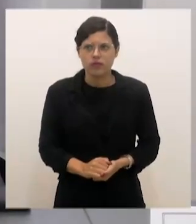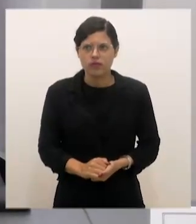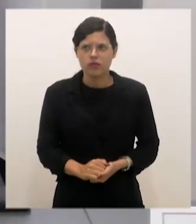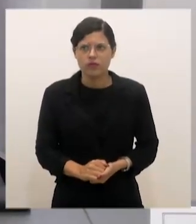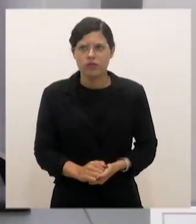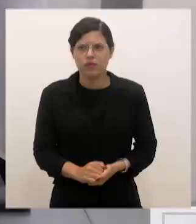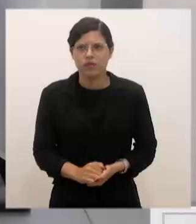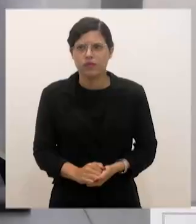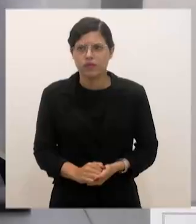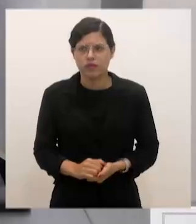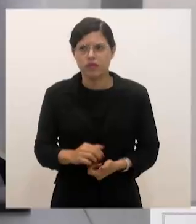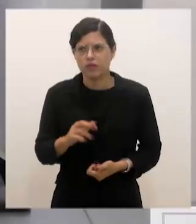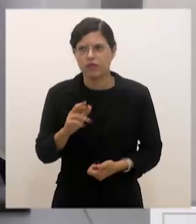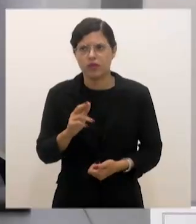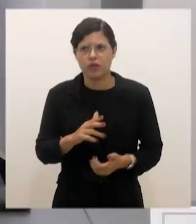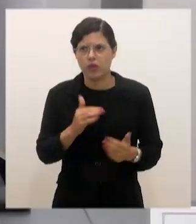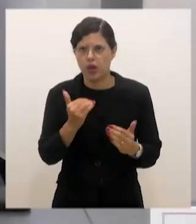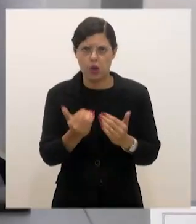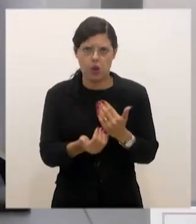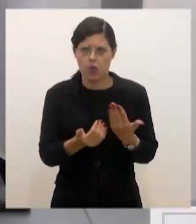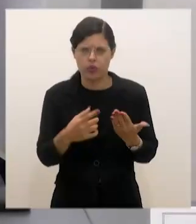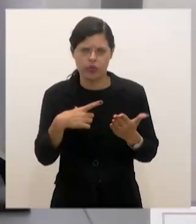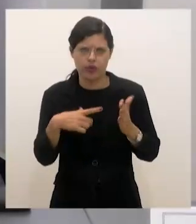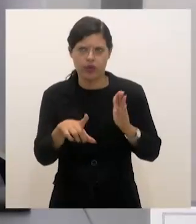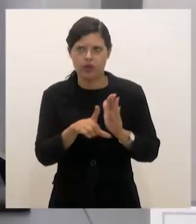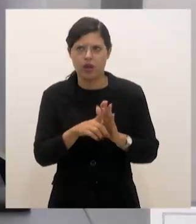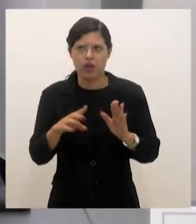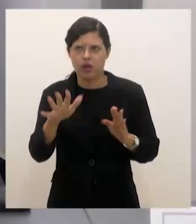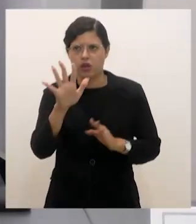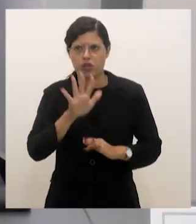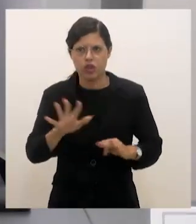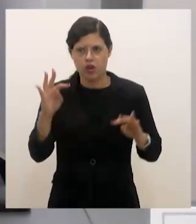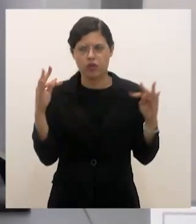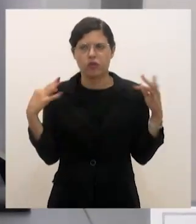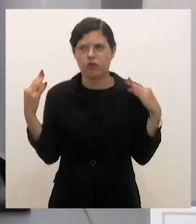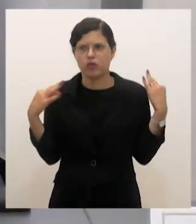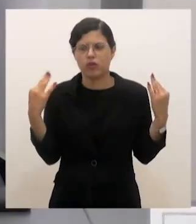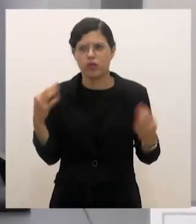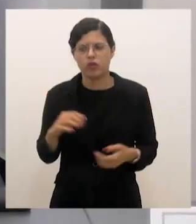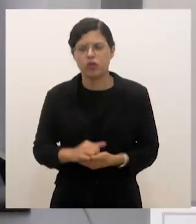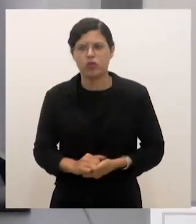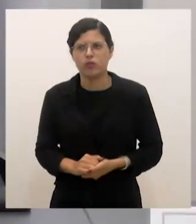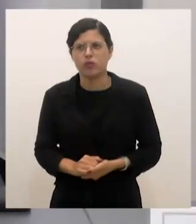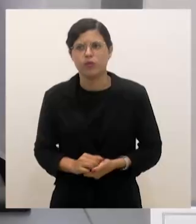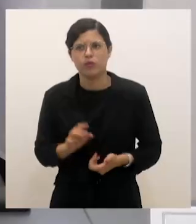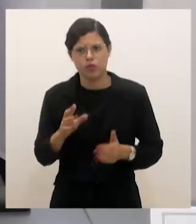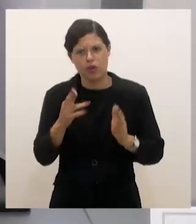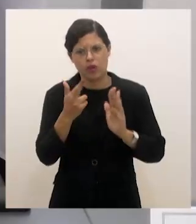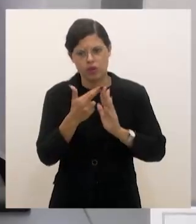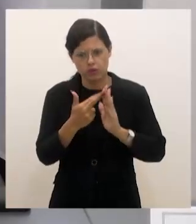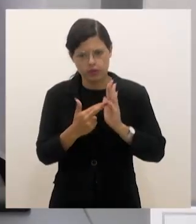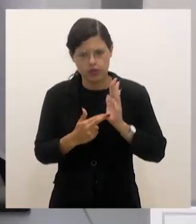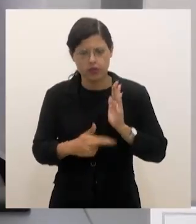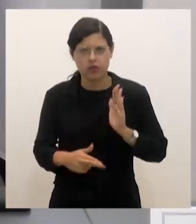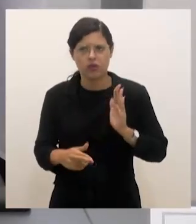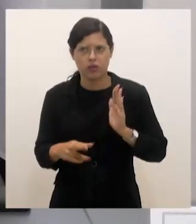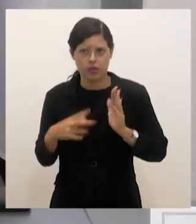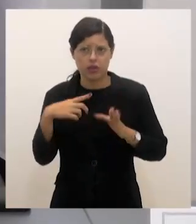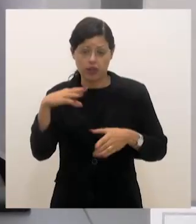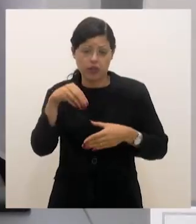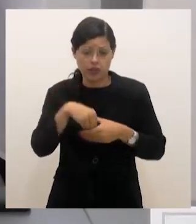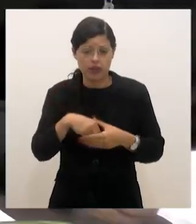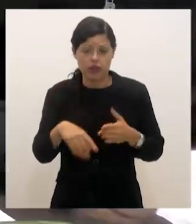é contrária ao que está disposto na Lei Geral de Turismo, ao contrário. Está só regulamentando um instituto que está estabelecido na própria Lei Geral de